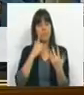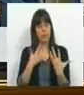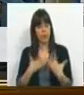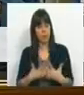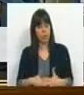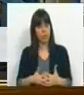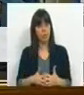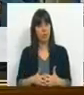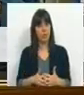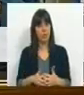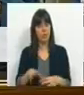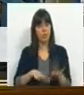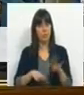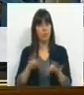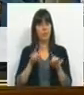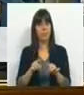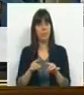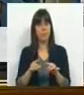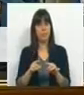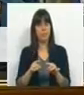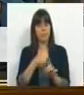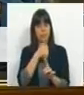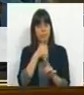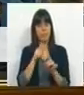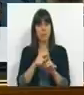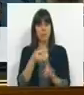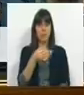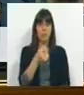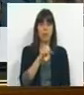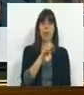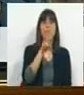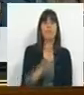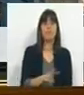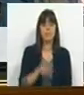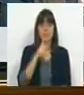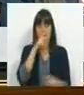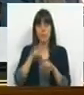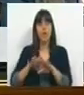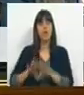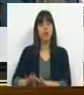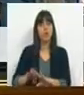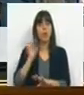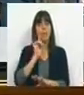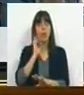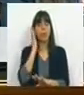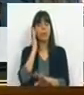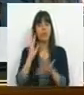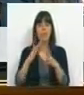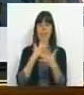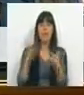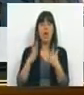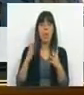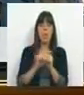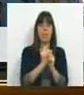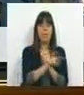dúvida houvesse, foi feito o determinado pelo PEC 3 o congelamento do valor nominal da generalidade